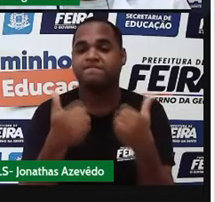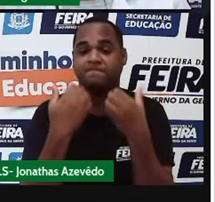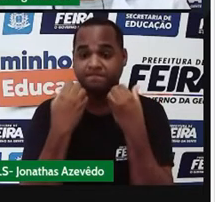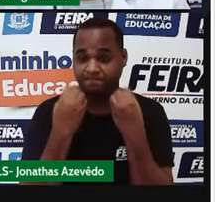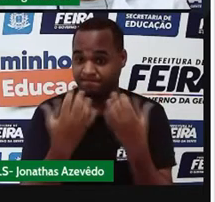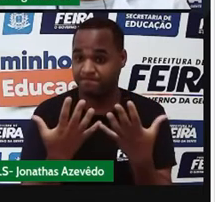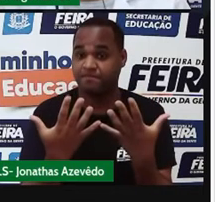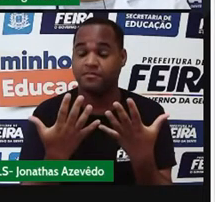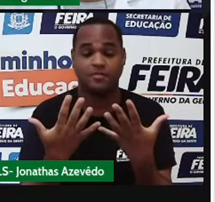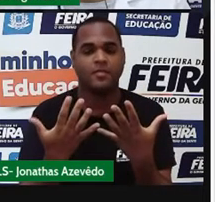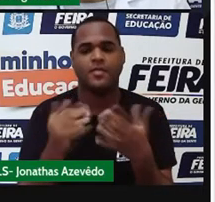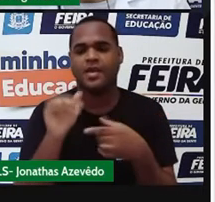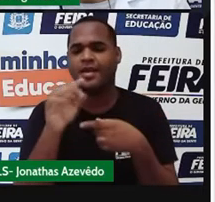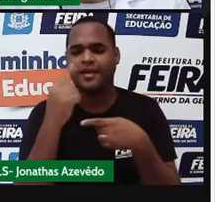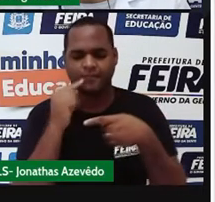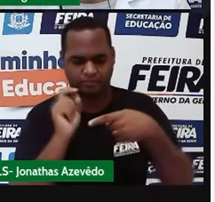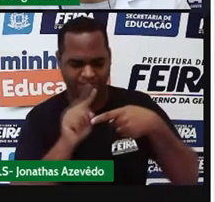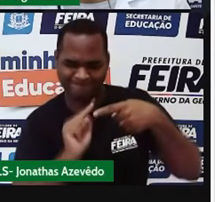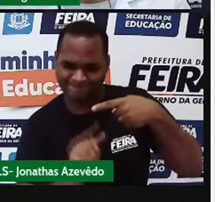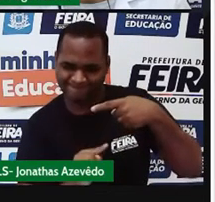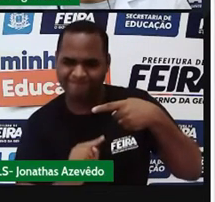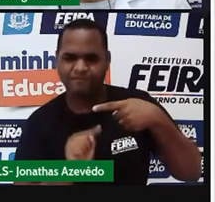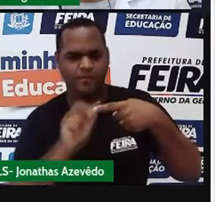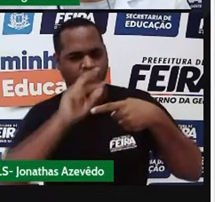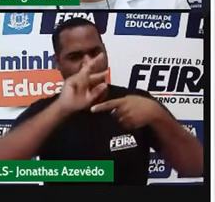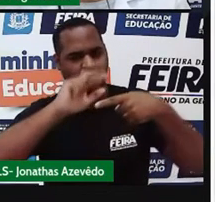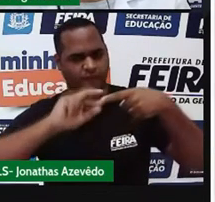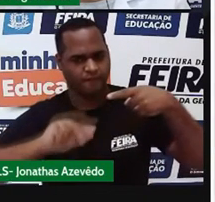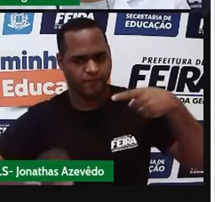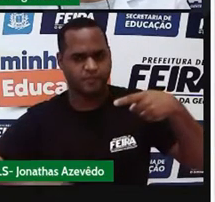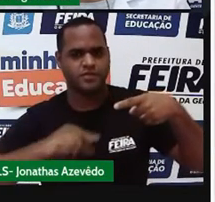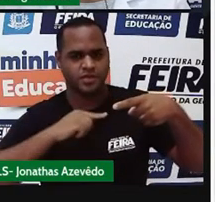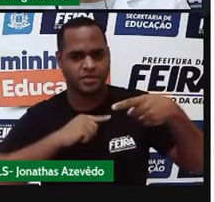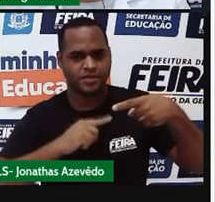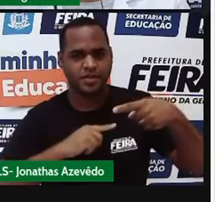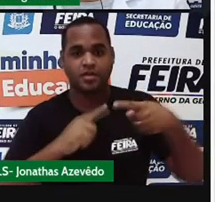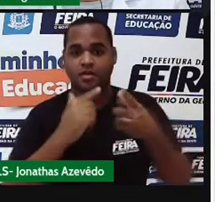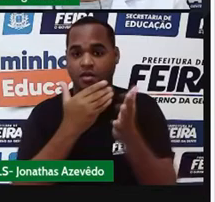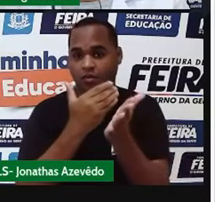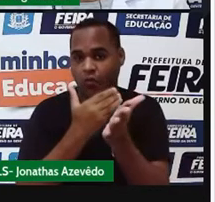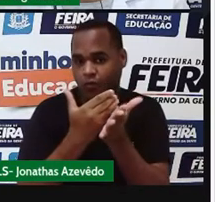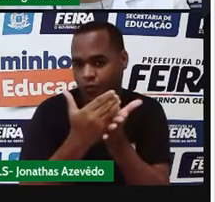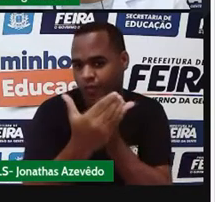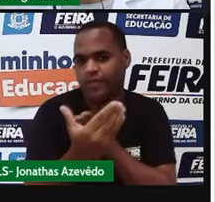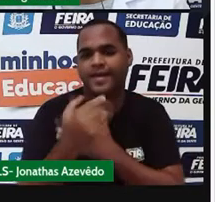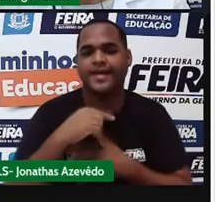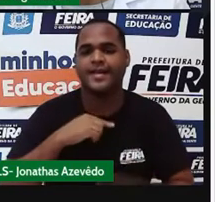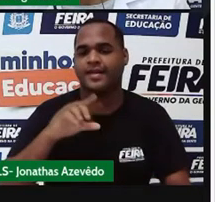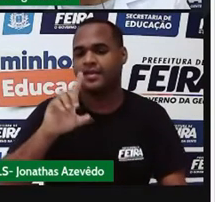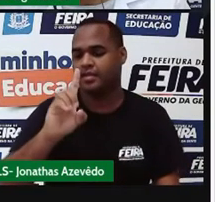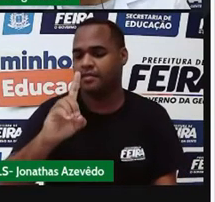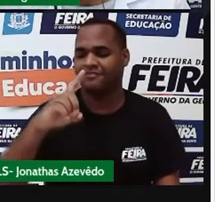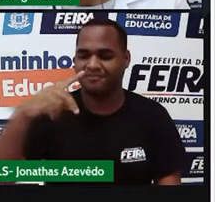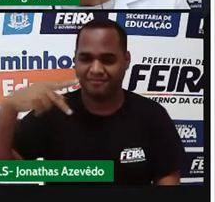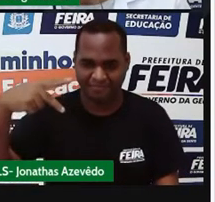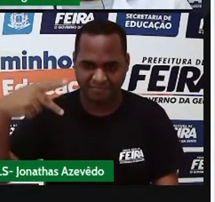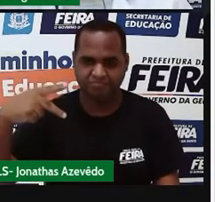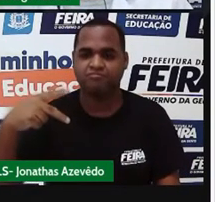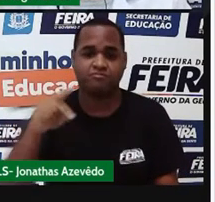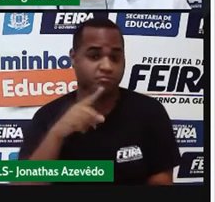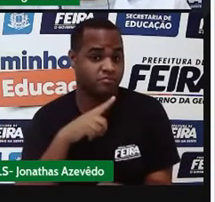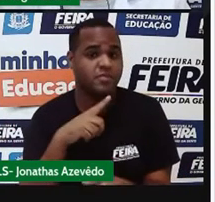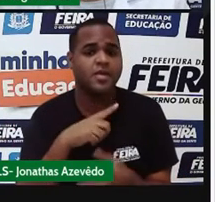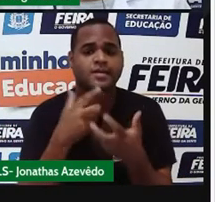E essas frações né que fizeram nascer essas dízimas periódicas